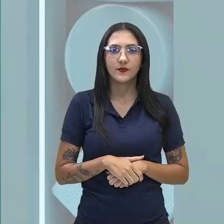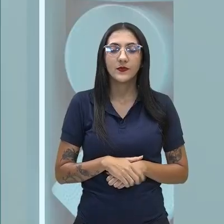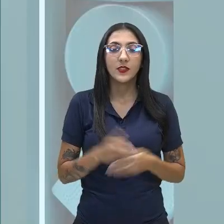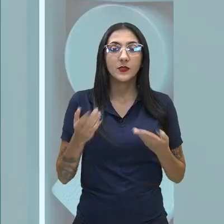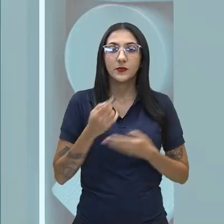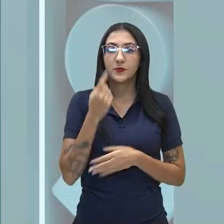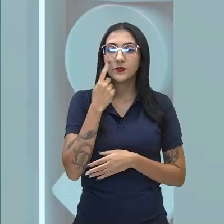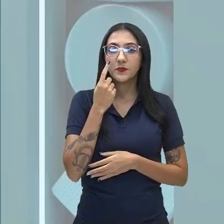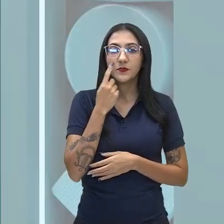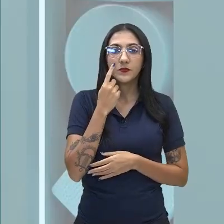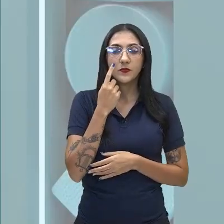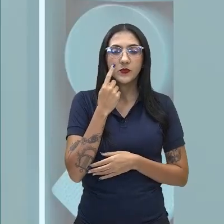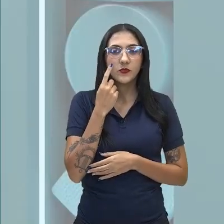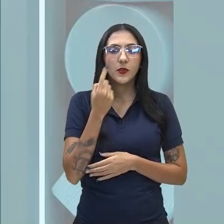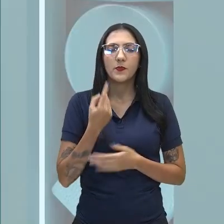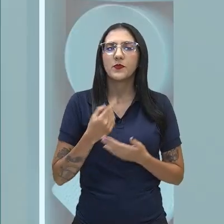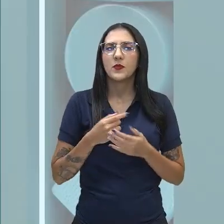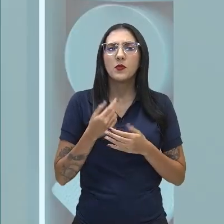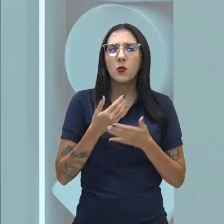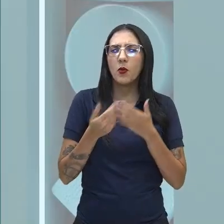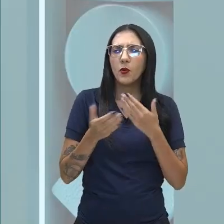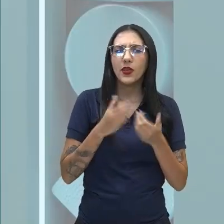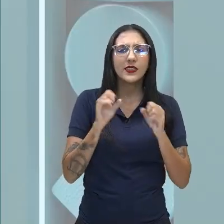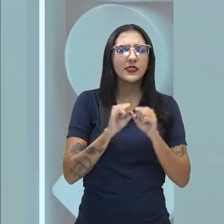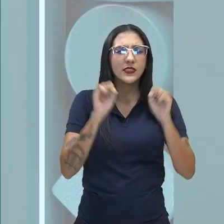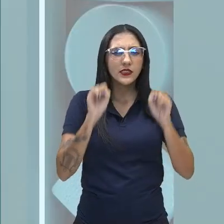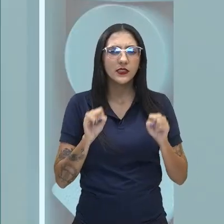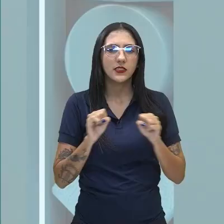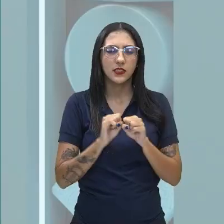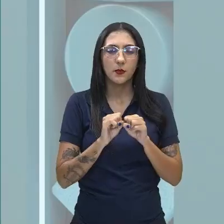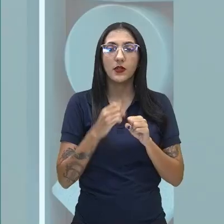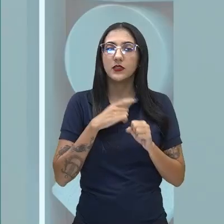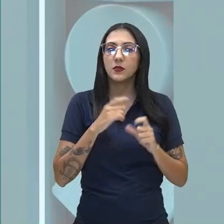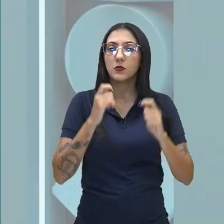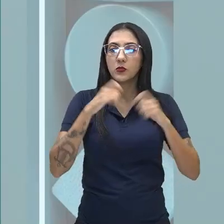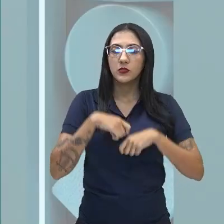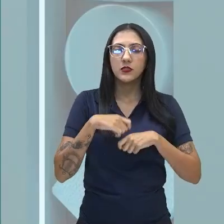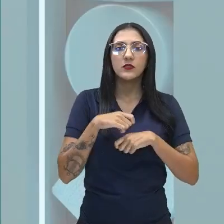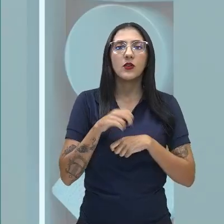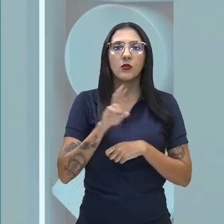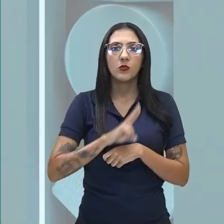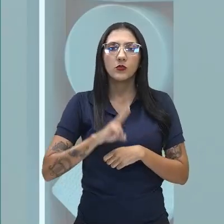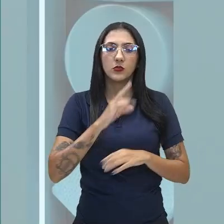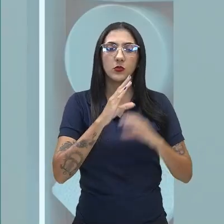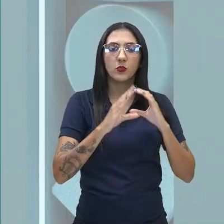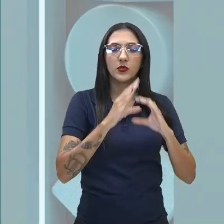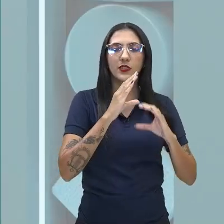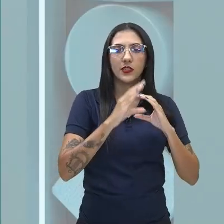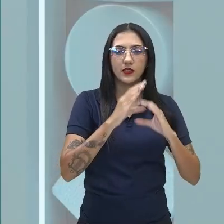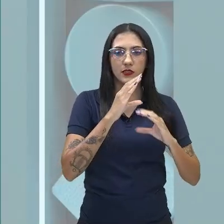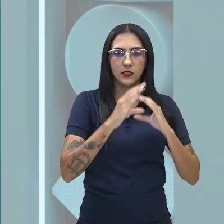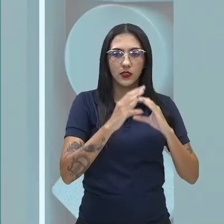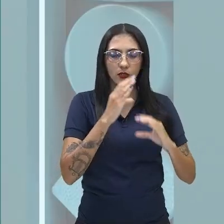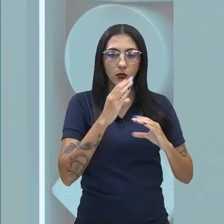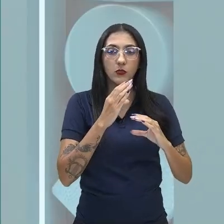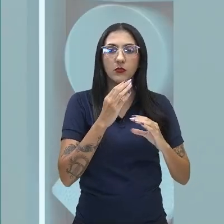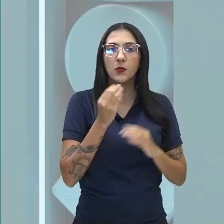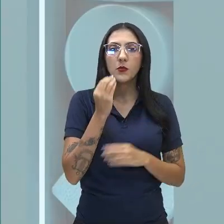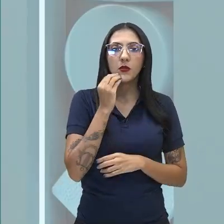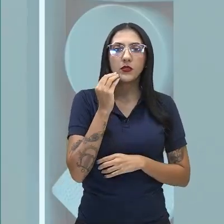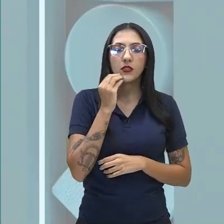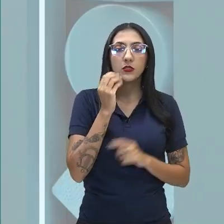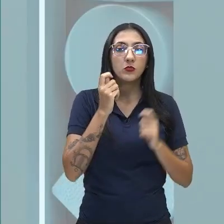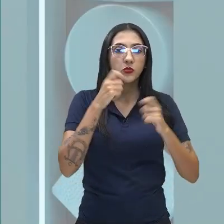que nós vimos aqui. Qualquer sistema que permita a comunicação entre os seres humanos, que possibilite